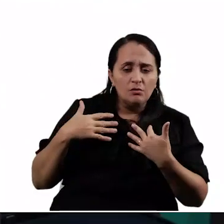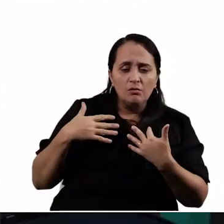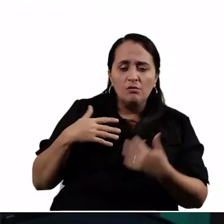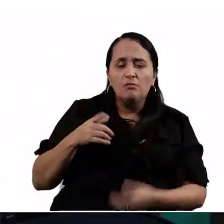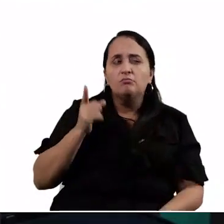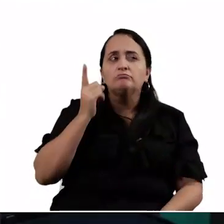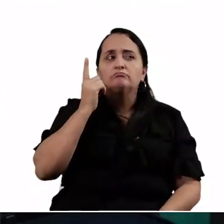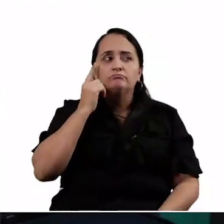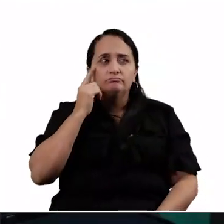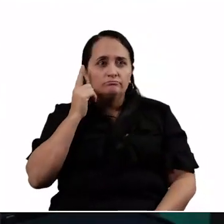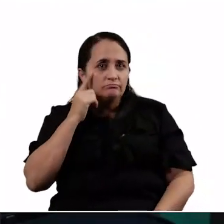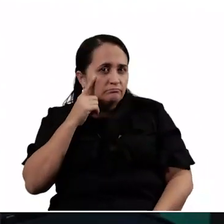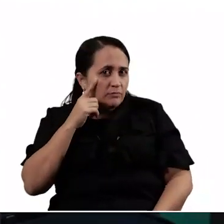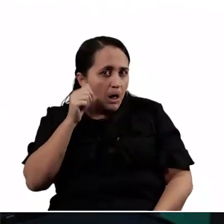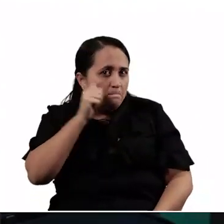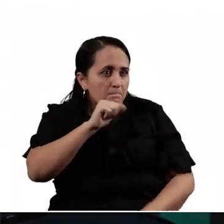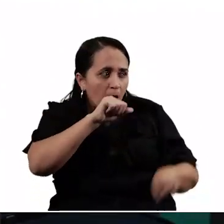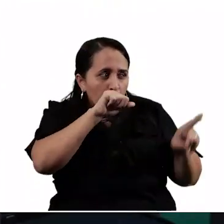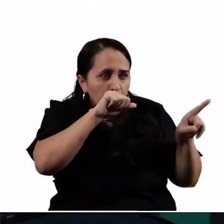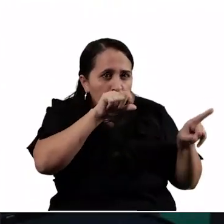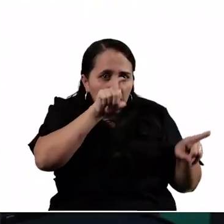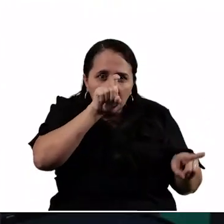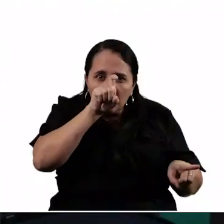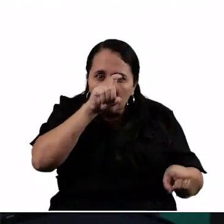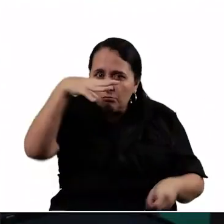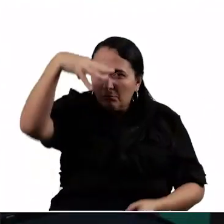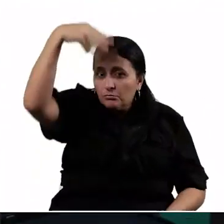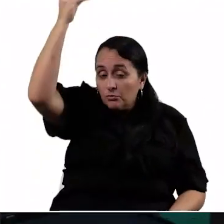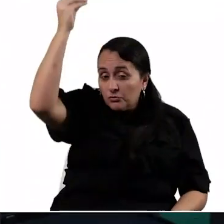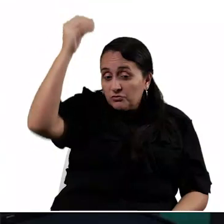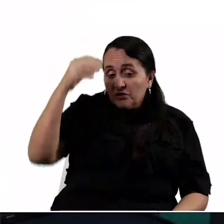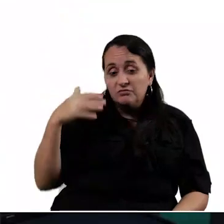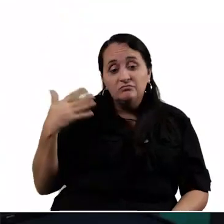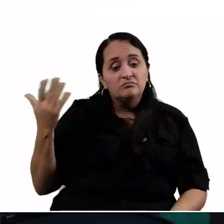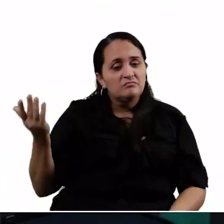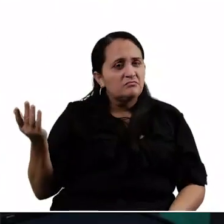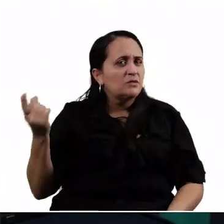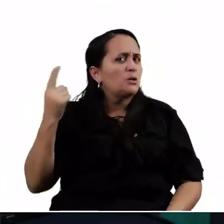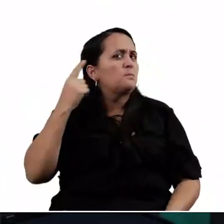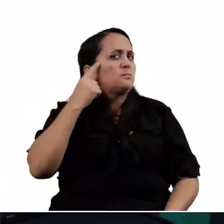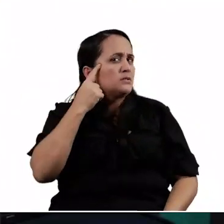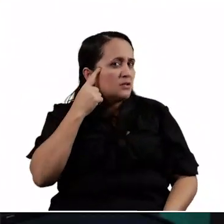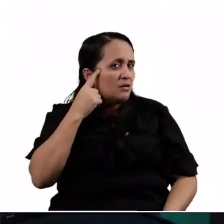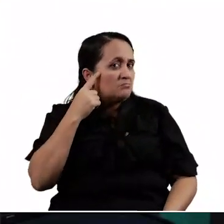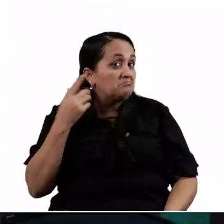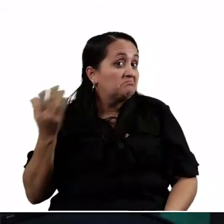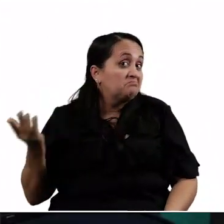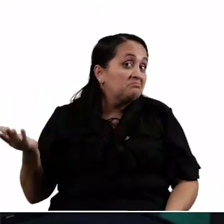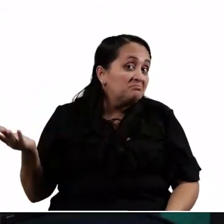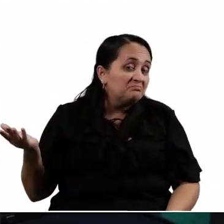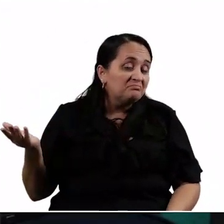Será que a mãe dele era uma bruxa gente tudo isso é para a gente pensar será que a mãe dele era uma bruxa